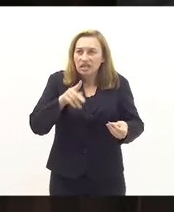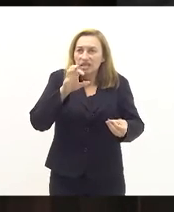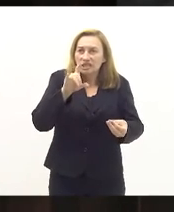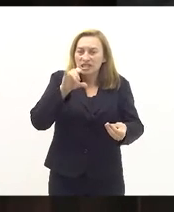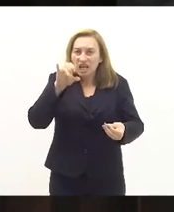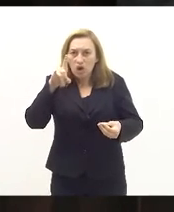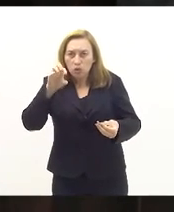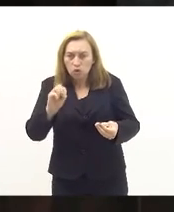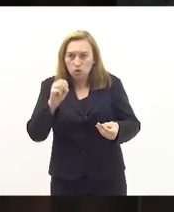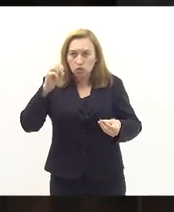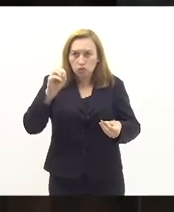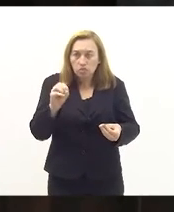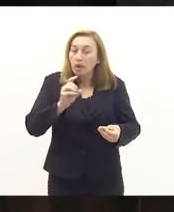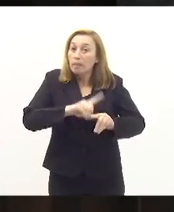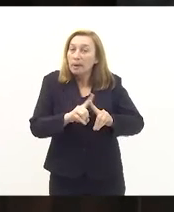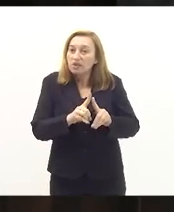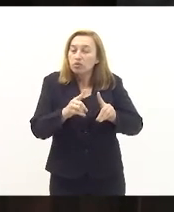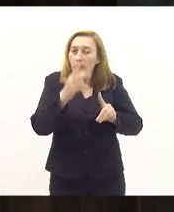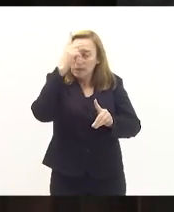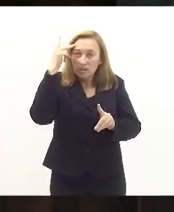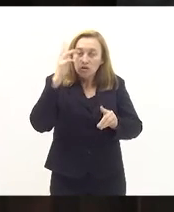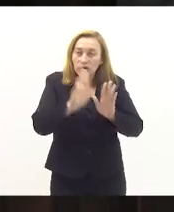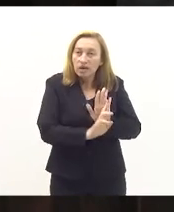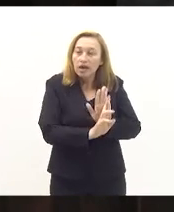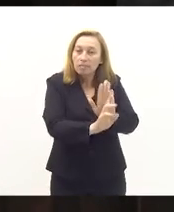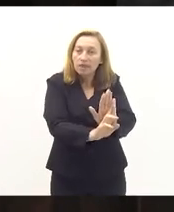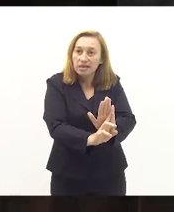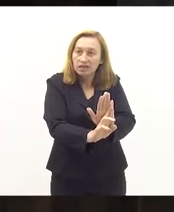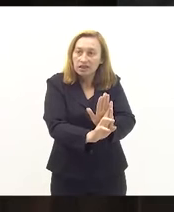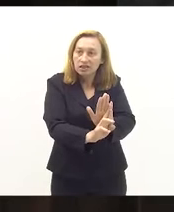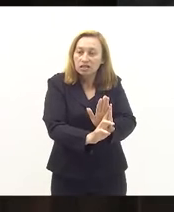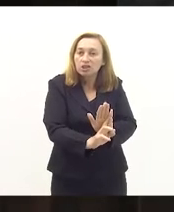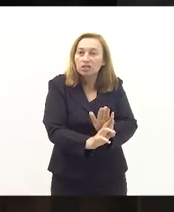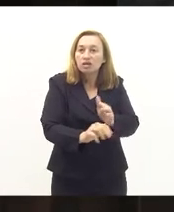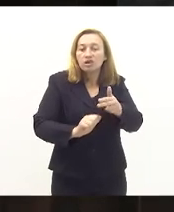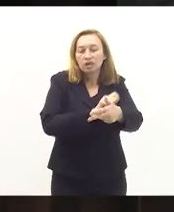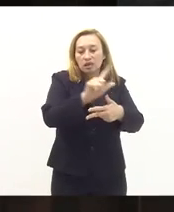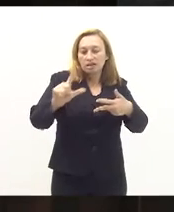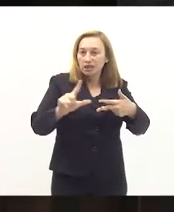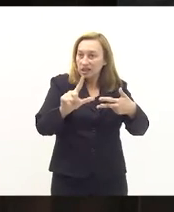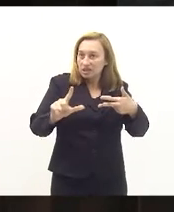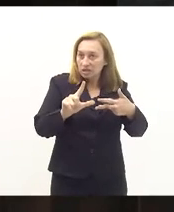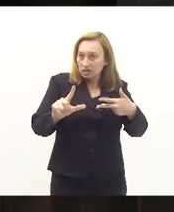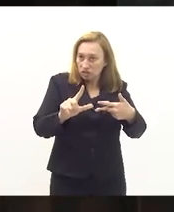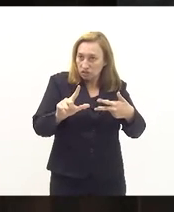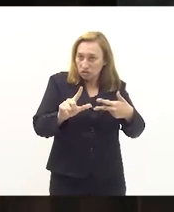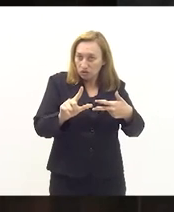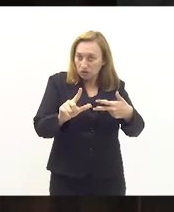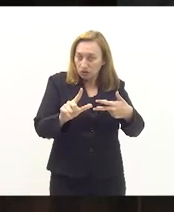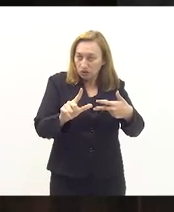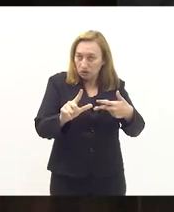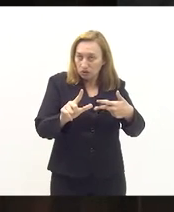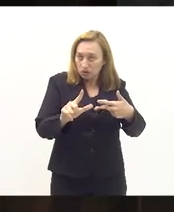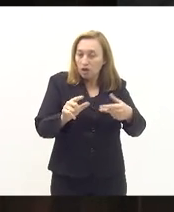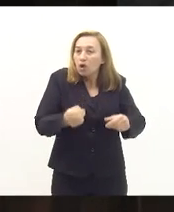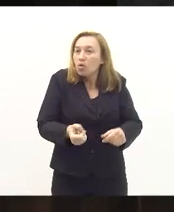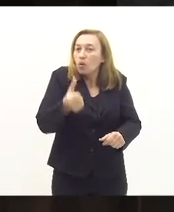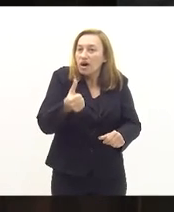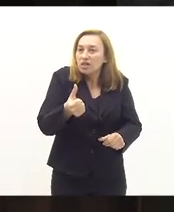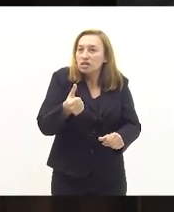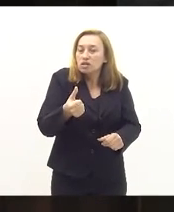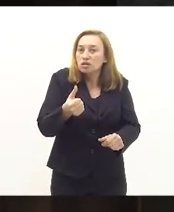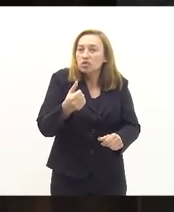Tô entregando uma pessoa que representa o legislativo que é tão importante o legislativo que tem quase